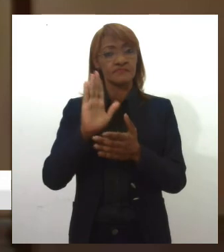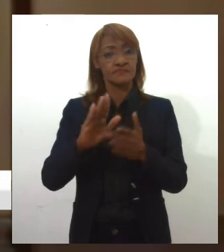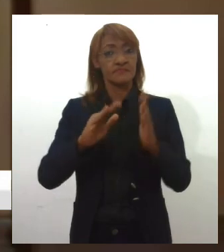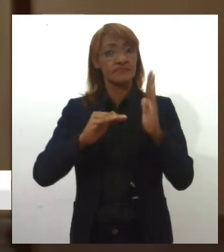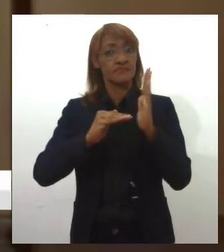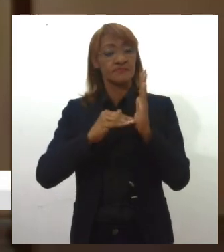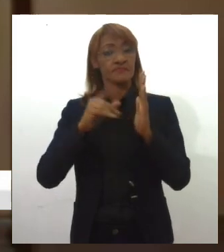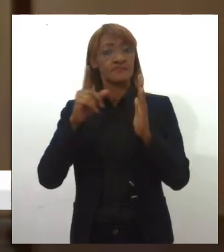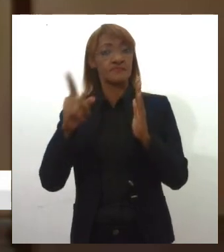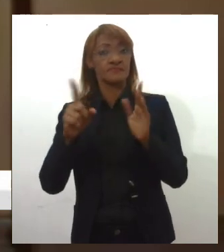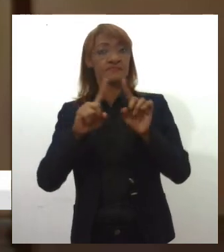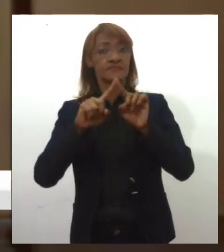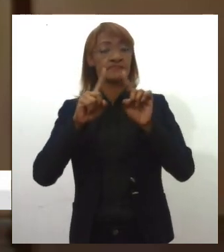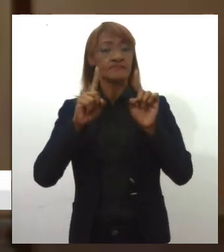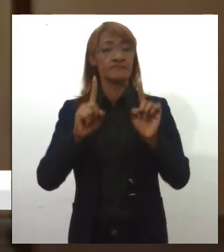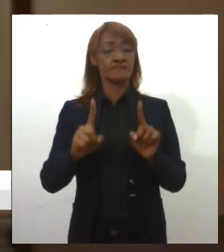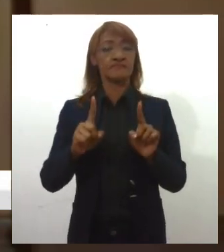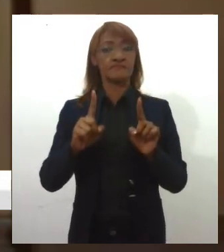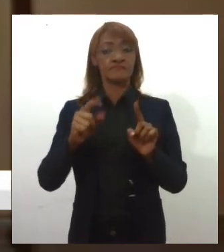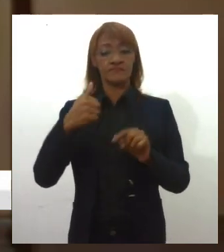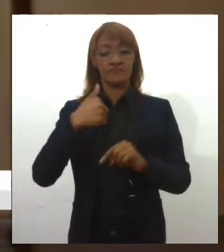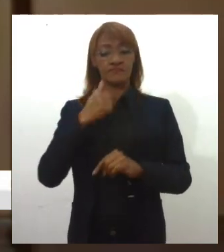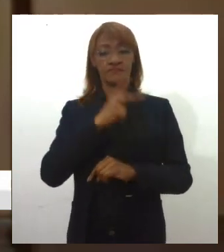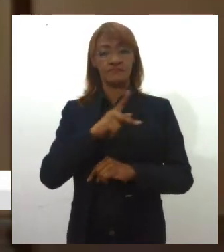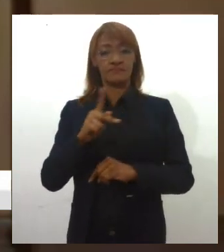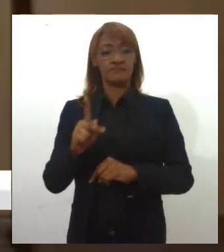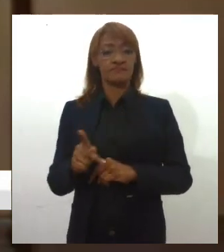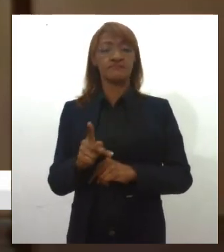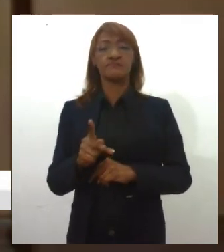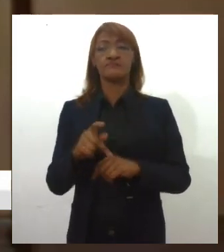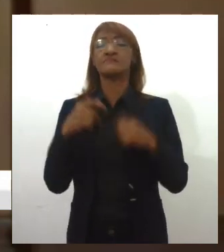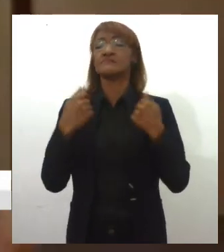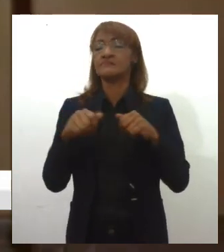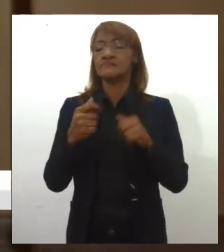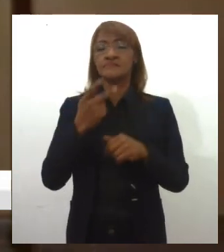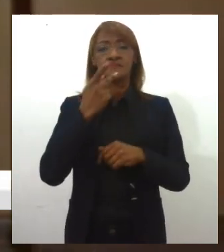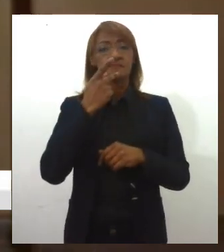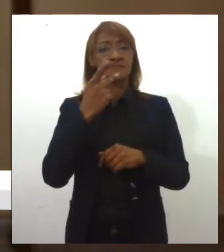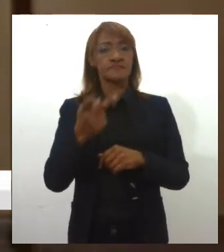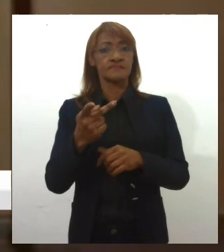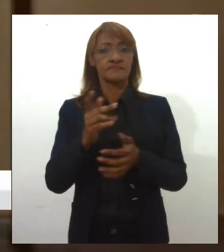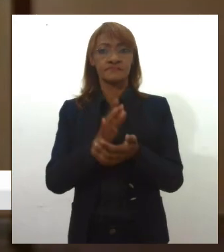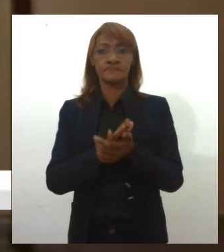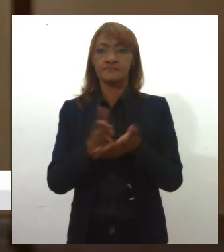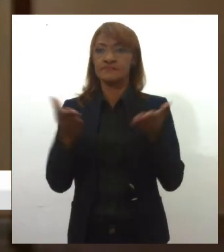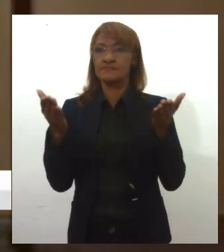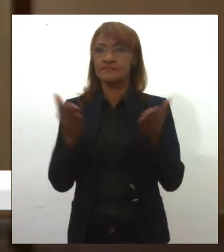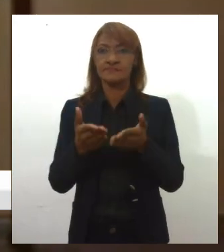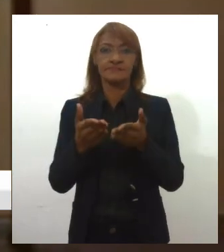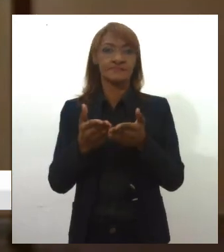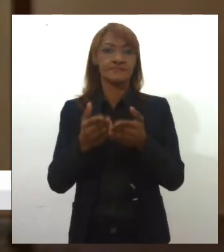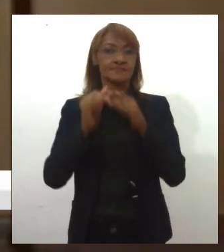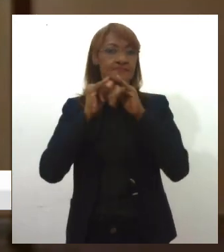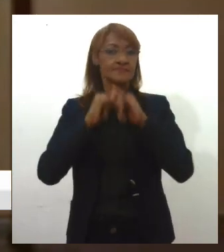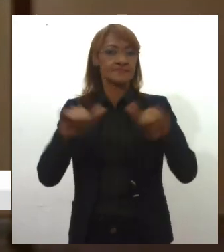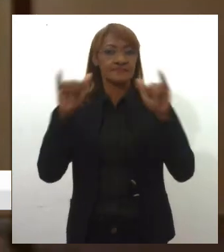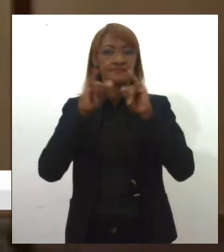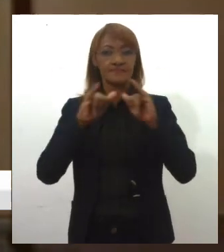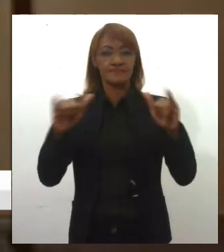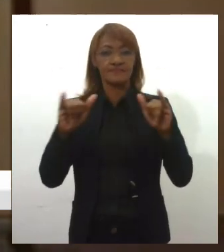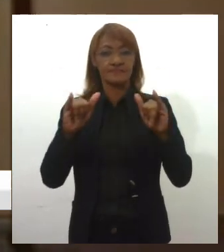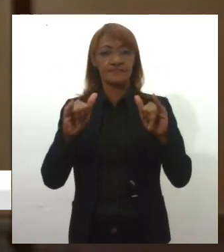mas eu acho, enquanto educadora, eu não posso me furtar de dizer isso em um programa com tanta audiência como é esse programa